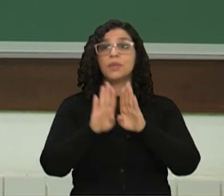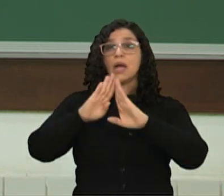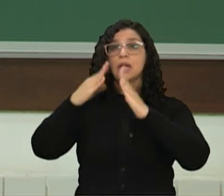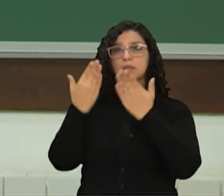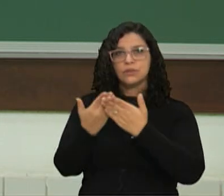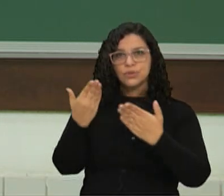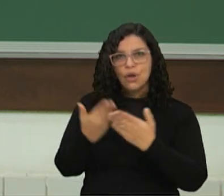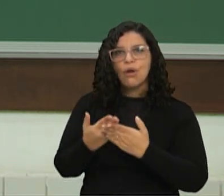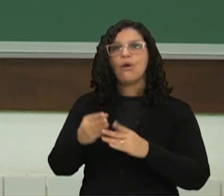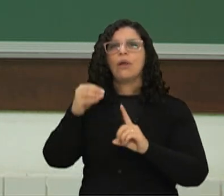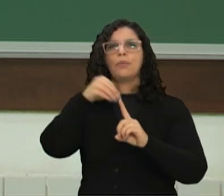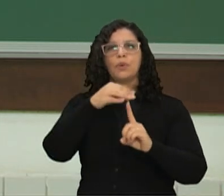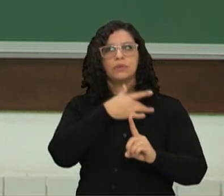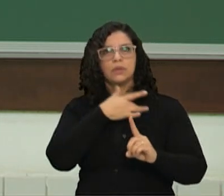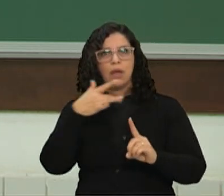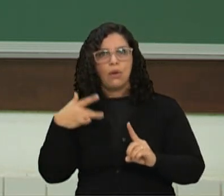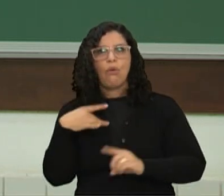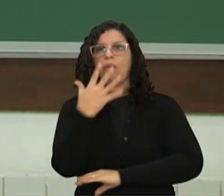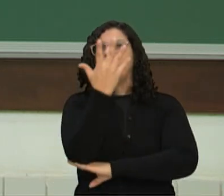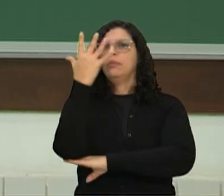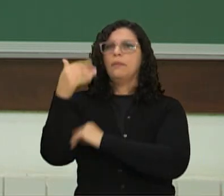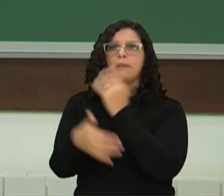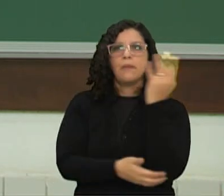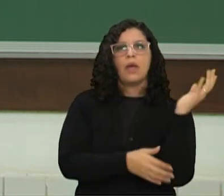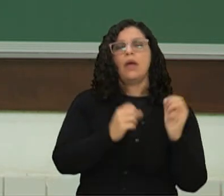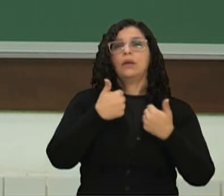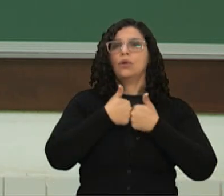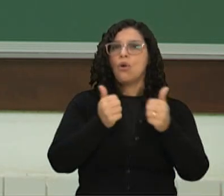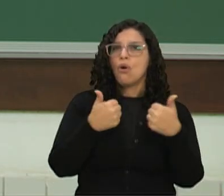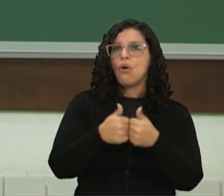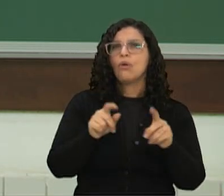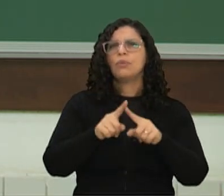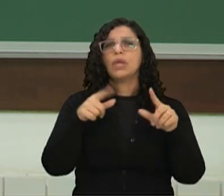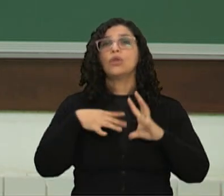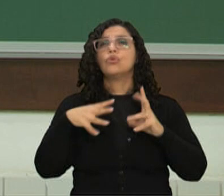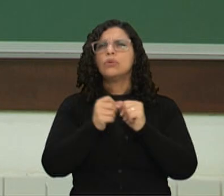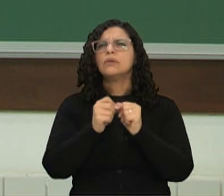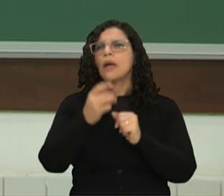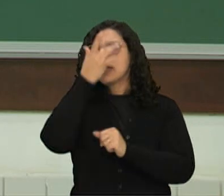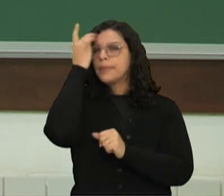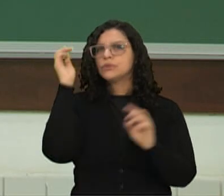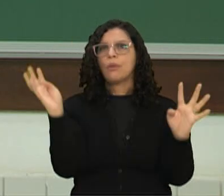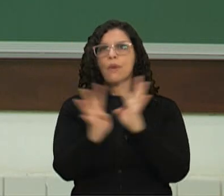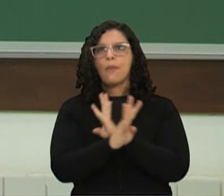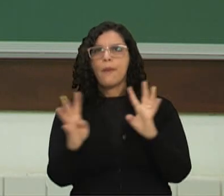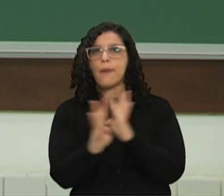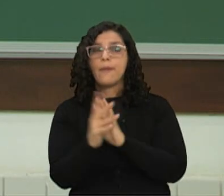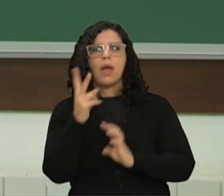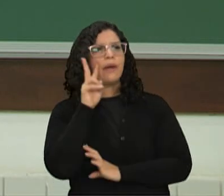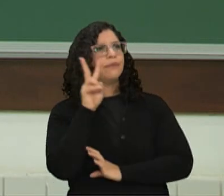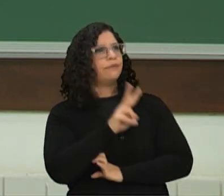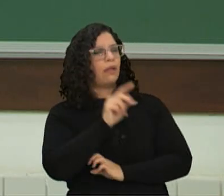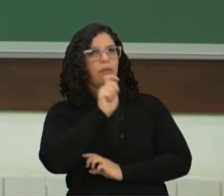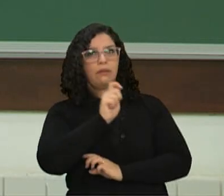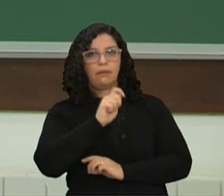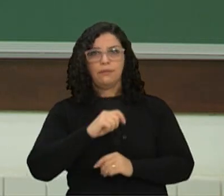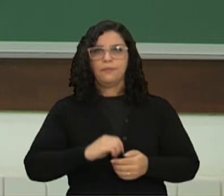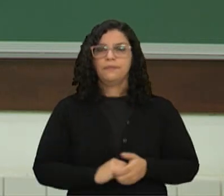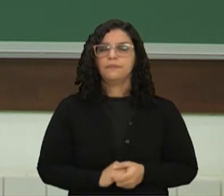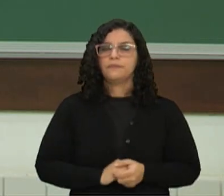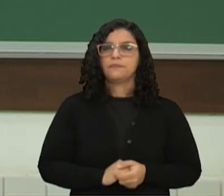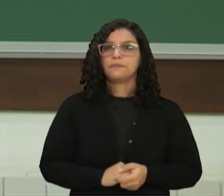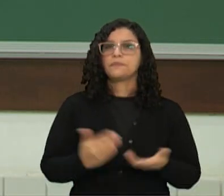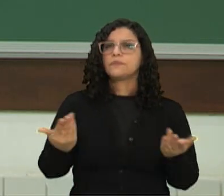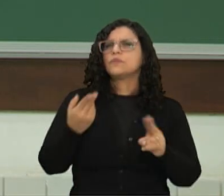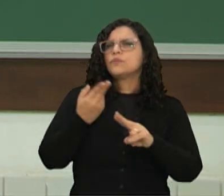nos parques, às vezes nos ônibus, porque é onde tem uma circulação grande de pessoas.